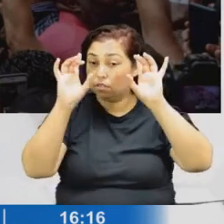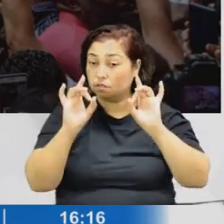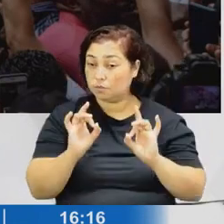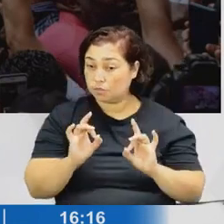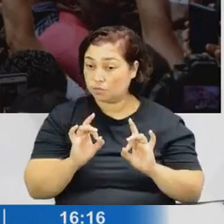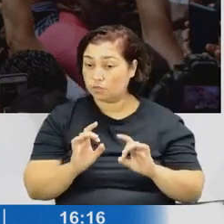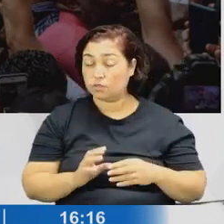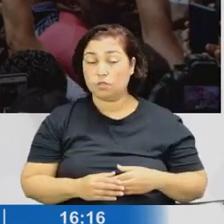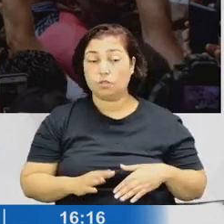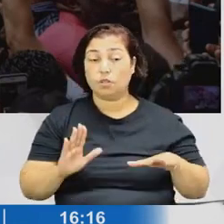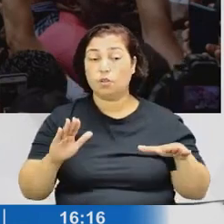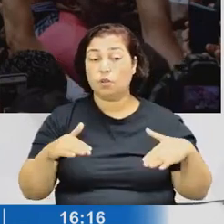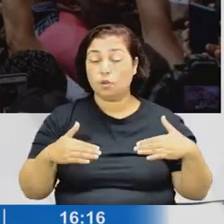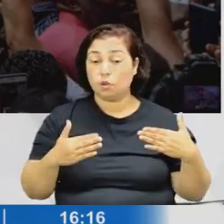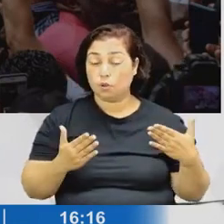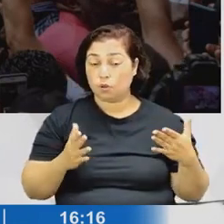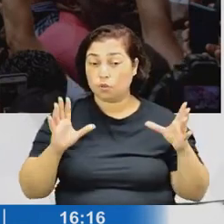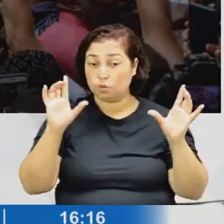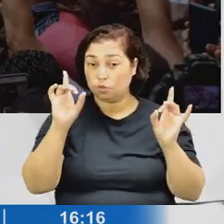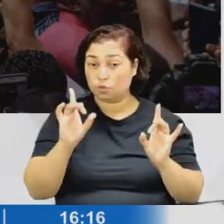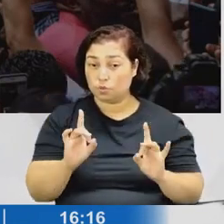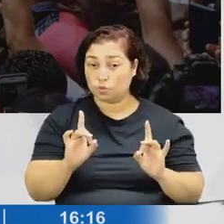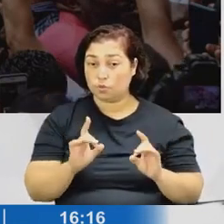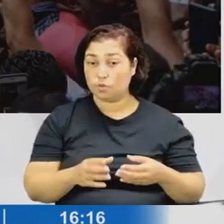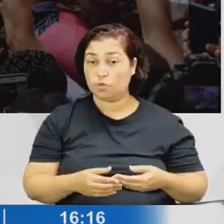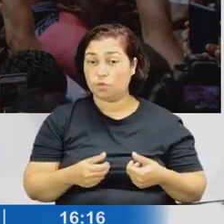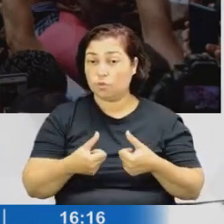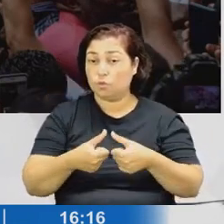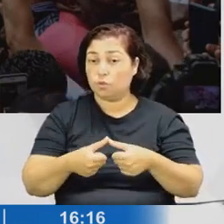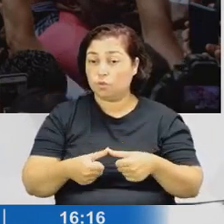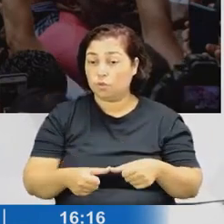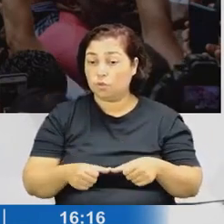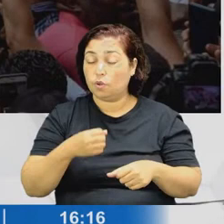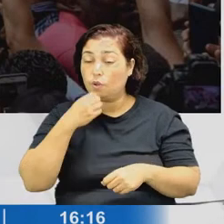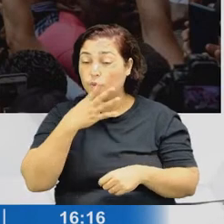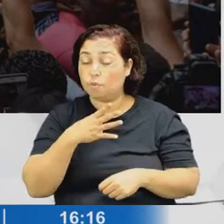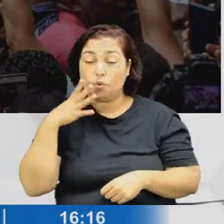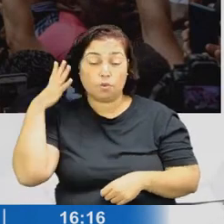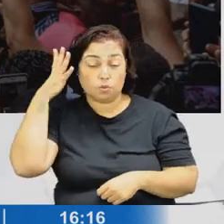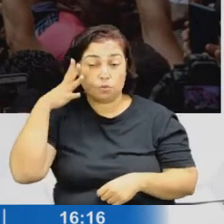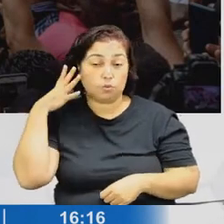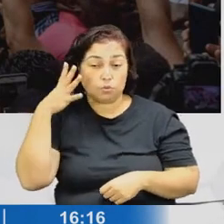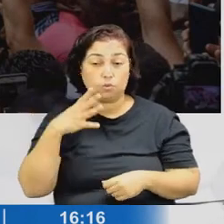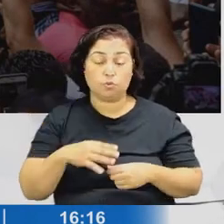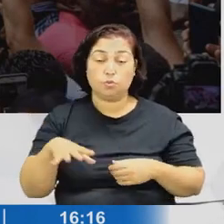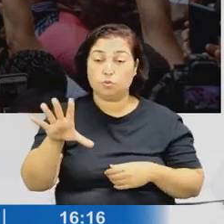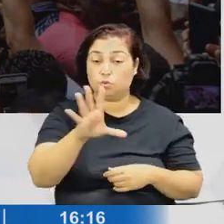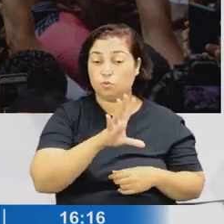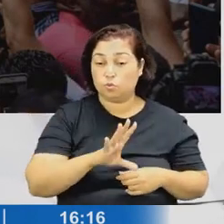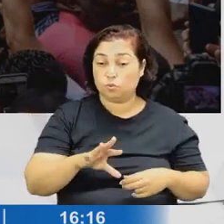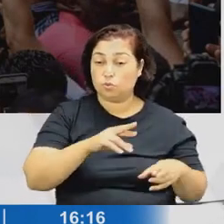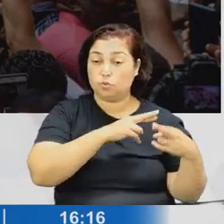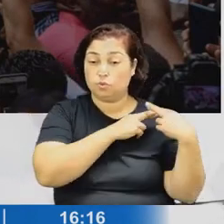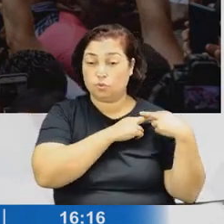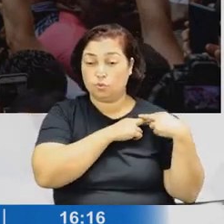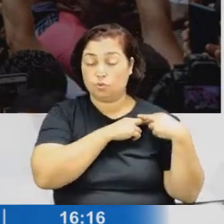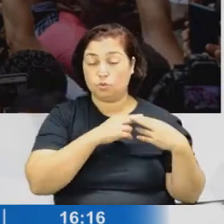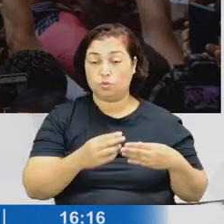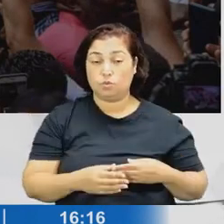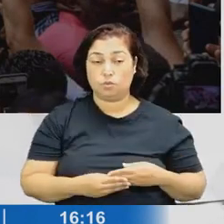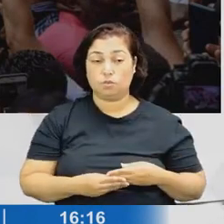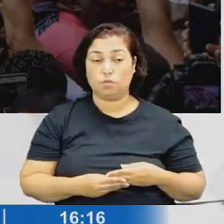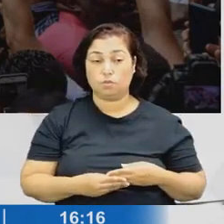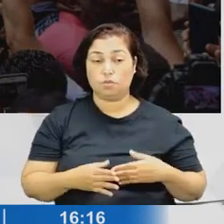e quando você se especializa em oposição você vai ficar bom em discurso em criação de mobilização liderança então eles